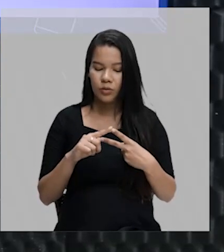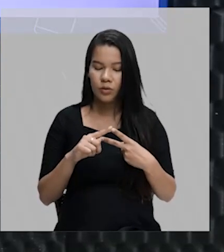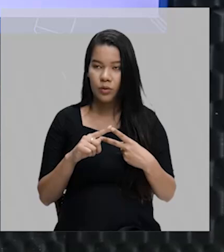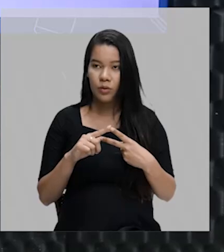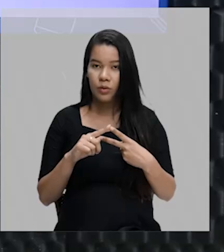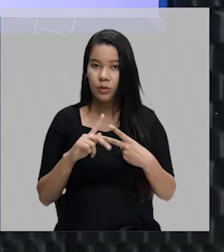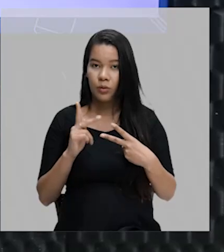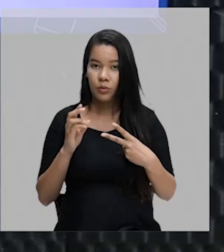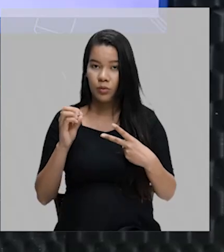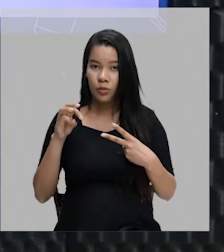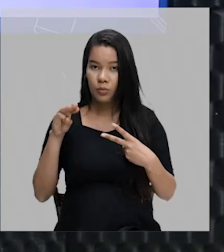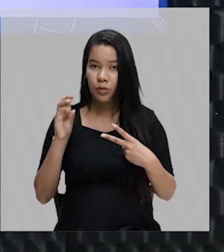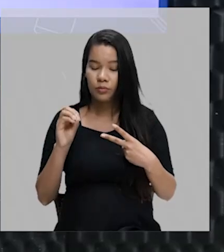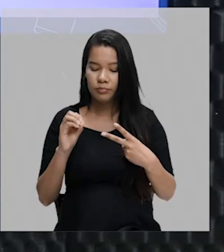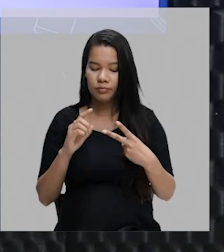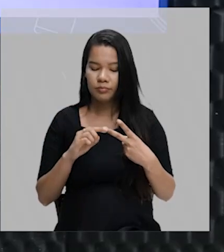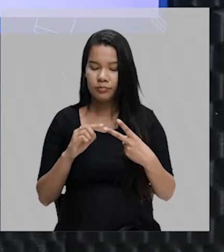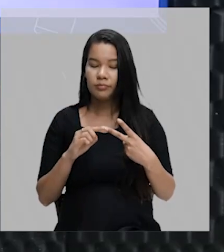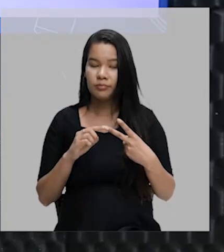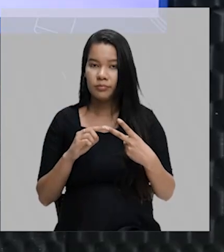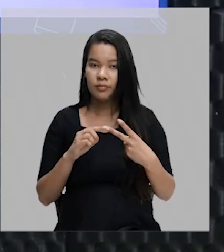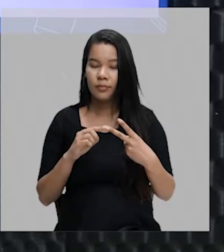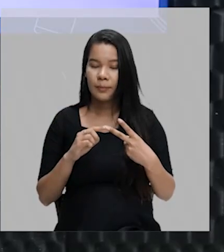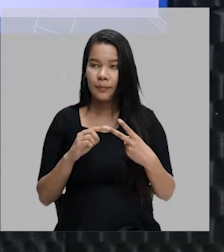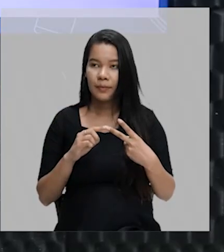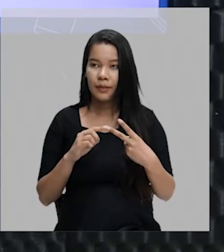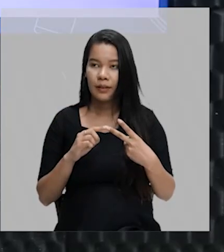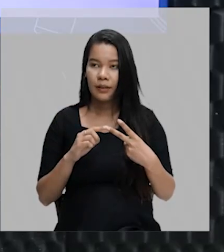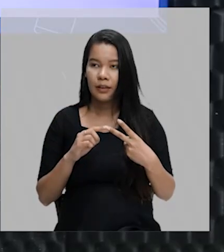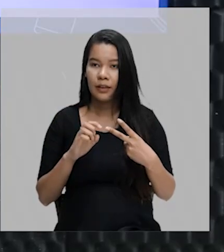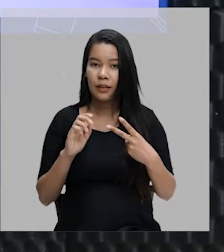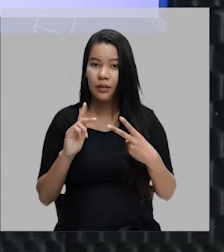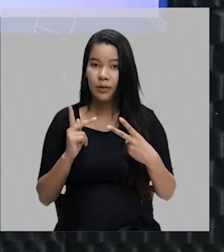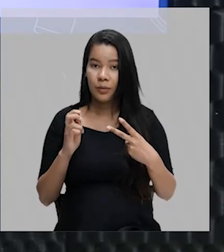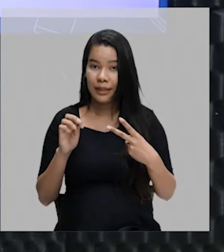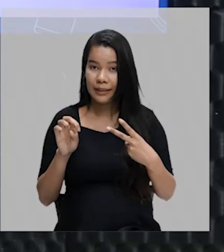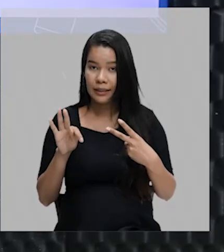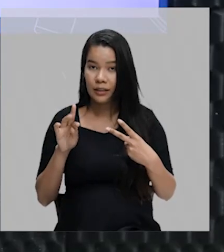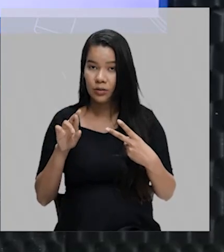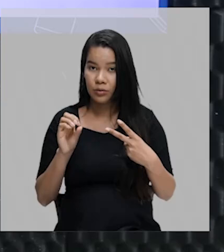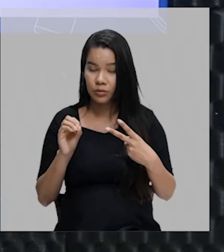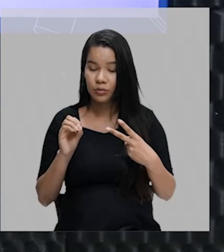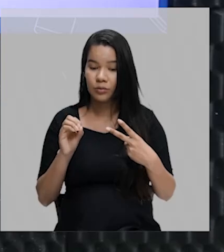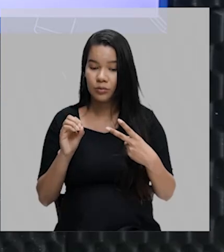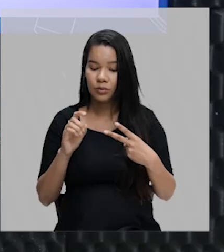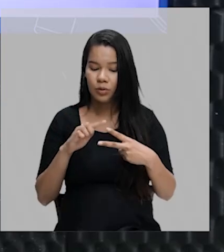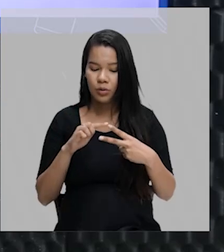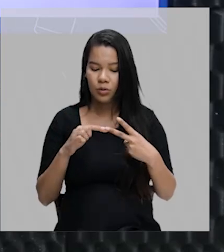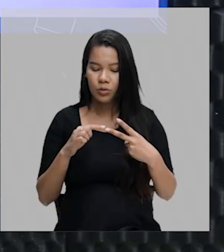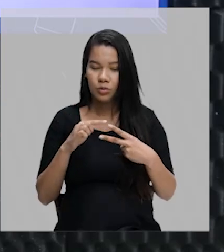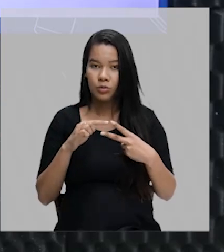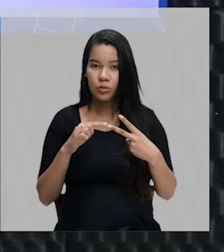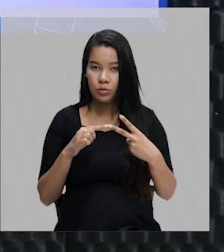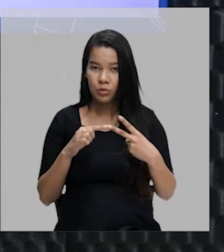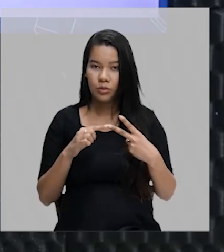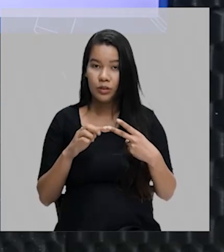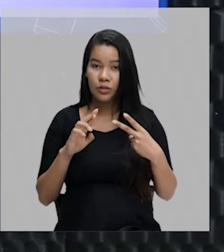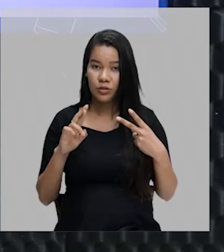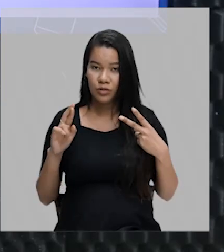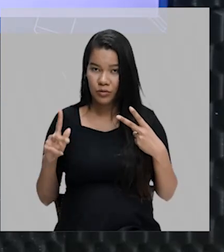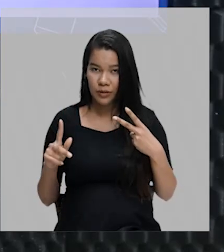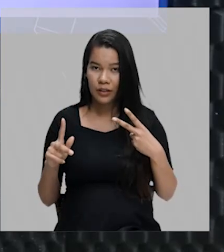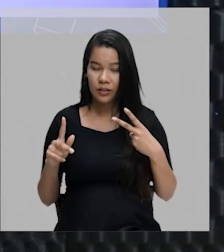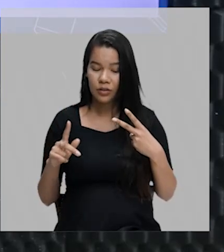homozigoto dominante e o genótipo heterozigoto. Esses 2 genótipos